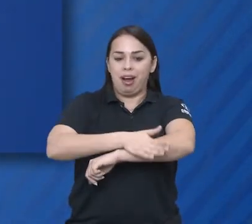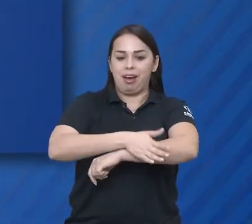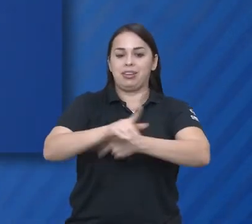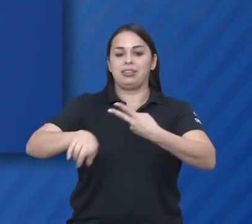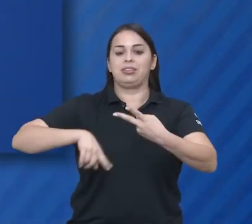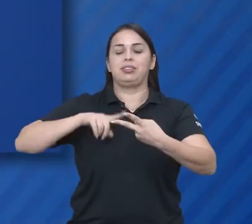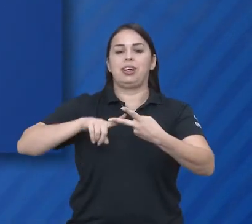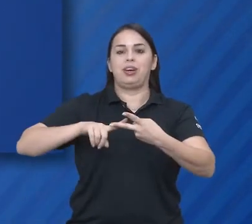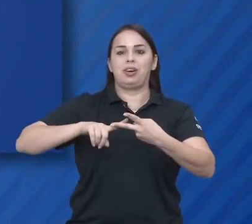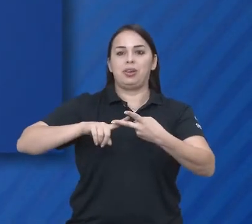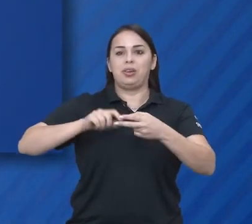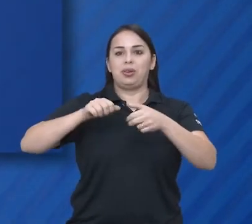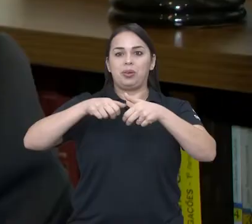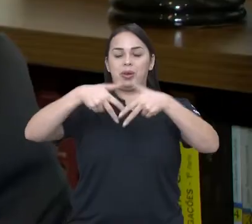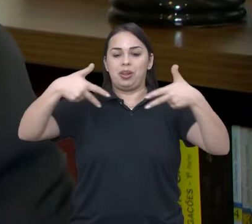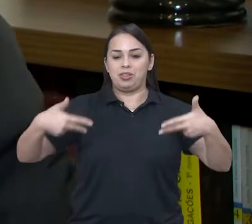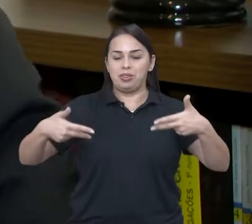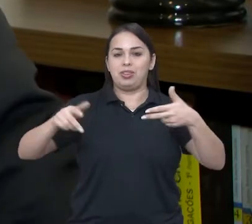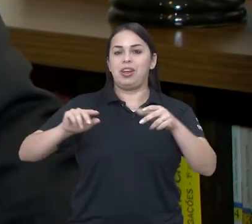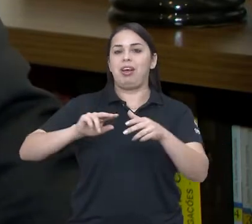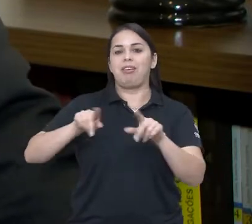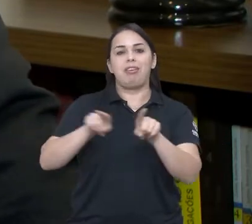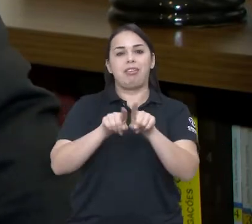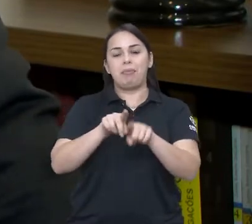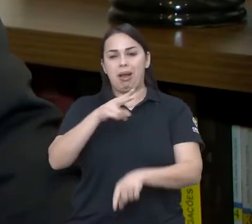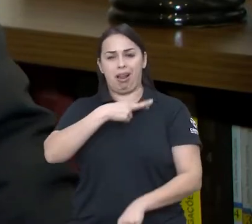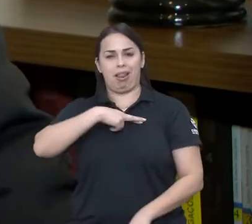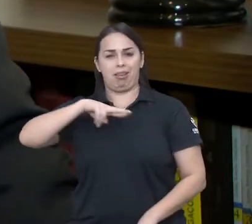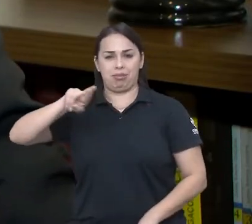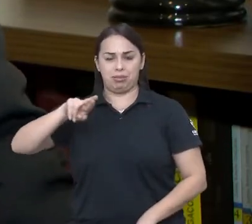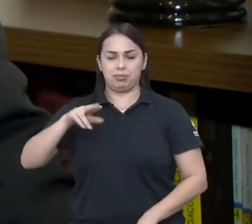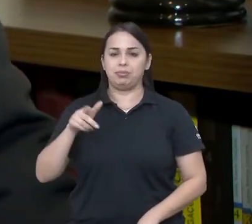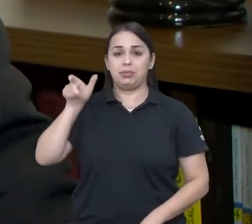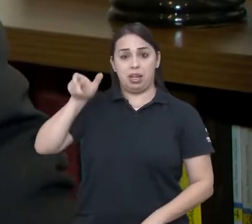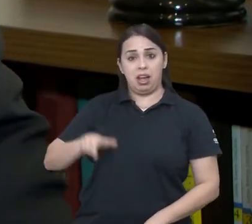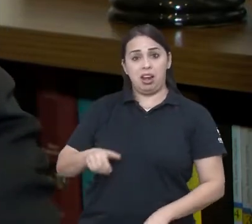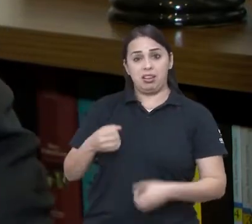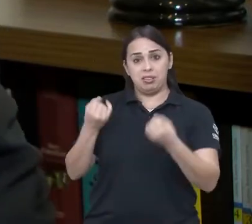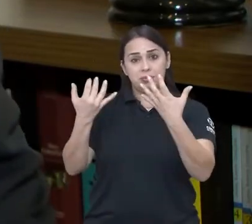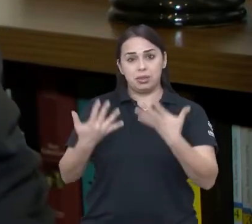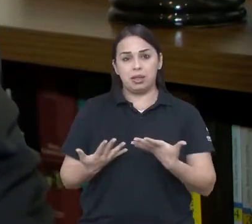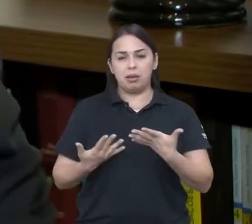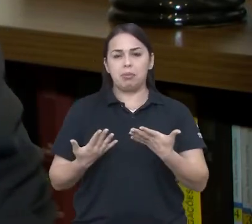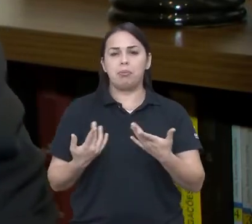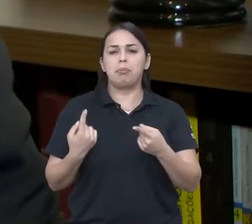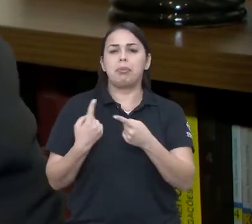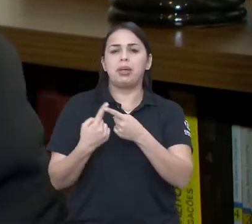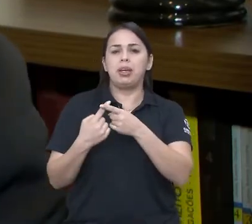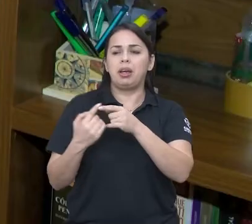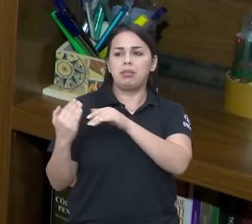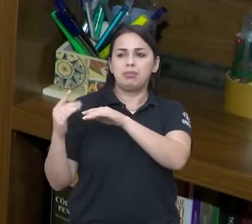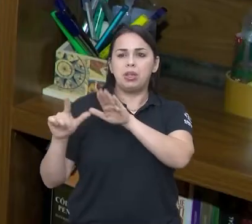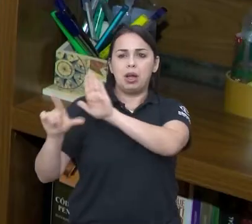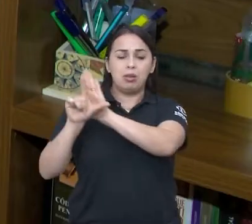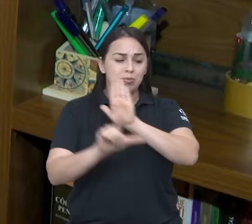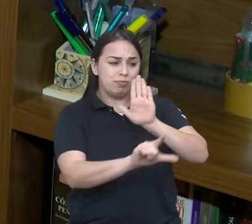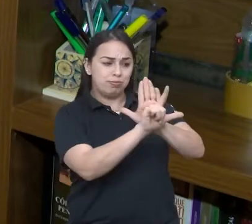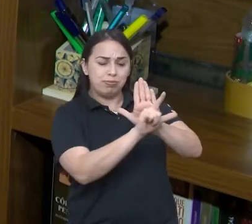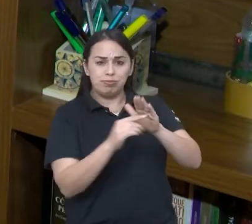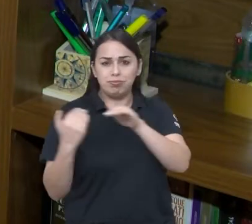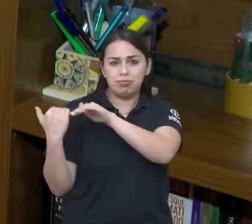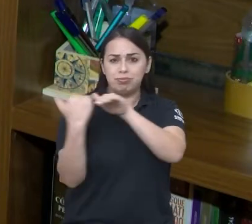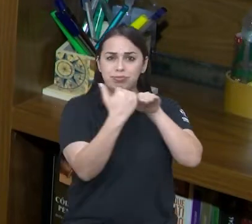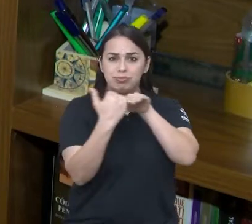cor, etnia ou religião. O Gilson é advogado e explica por que a equiparação foi necessária. Como a injúria